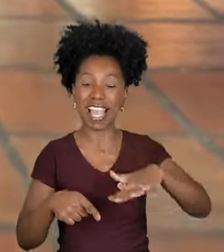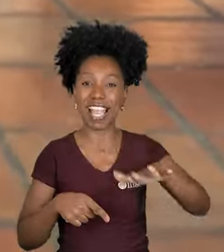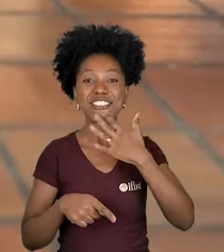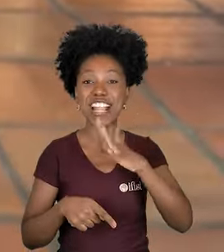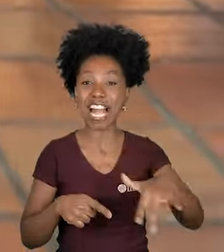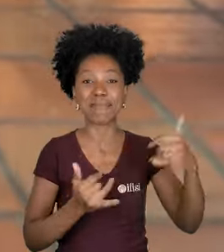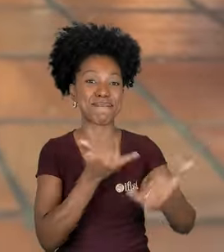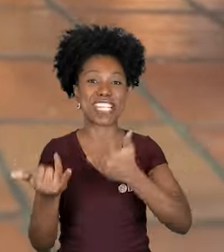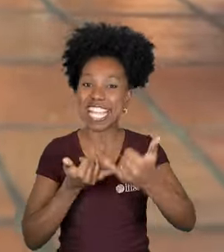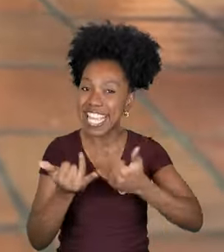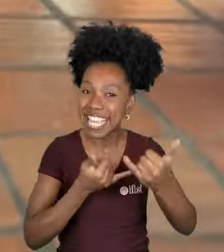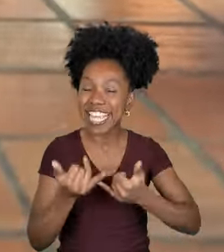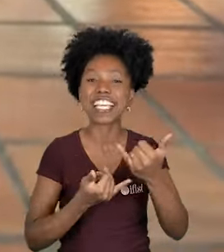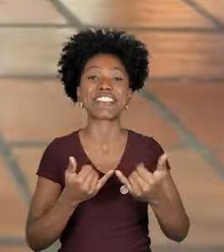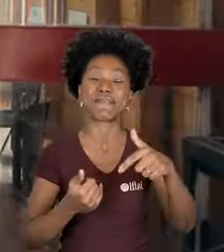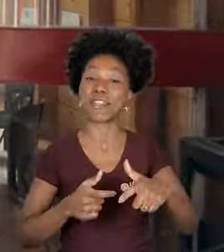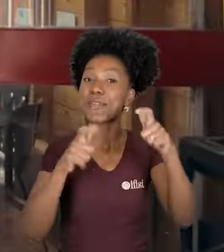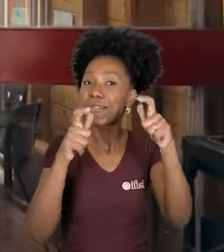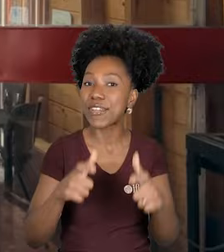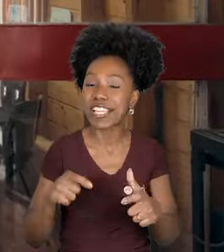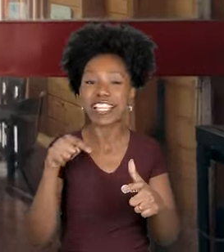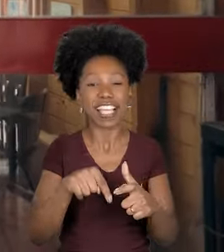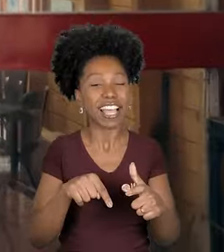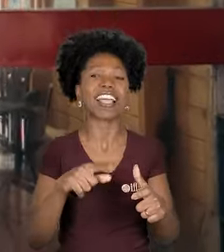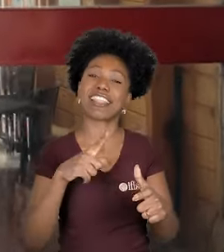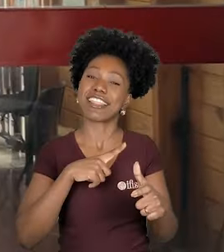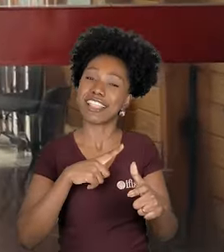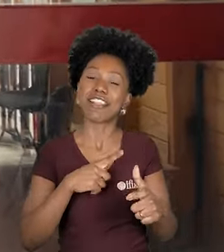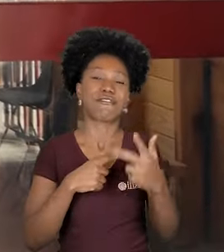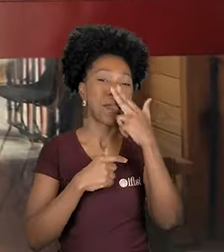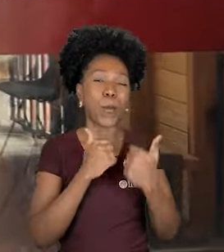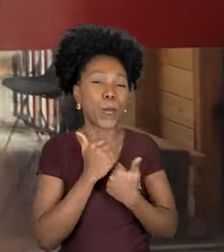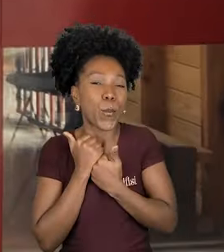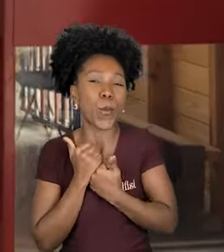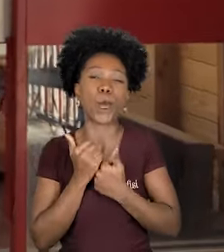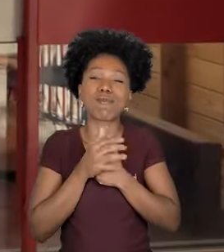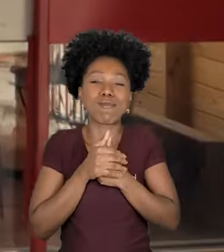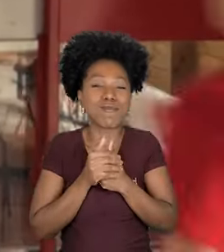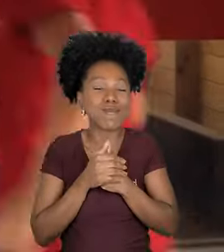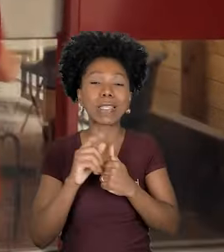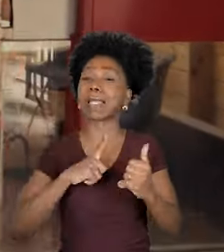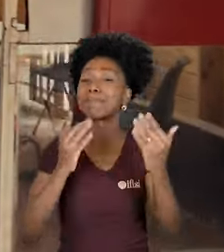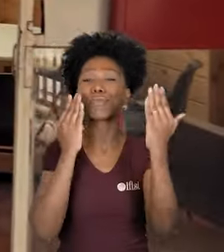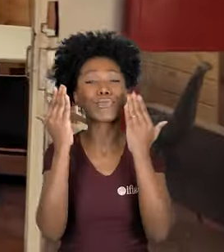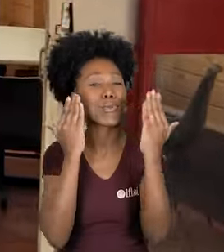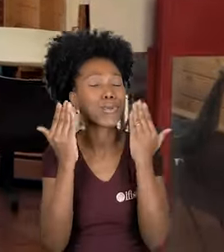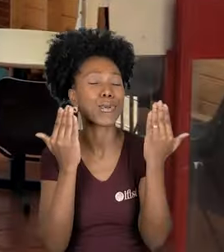tem muita diversão para as crianças, né, aqui é um lugar assim, onde a gente teve todo o aconchego, assim, sabe,